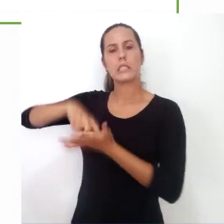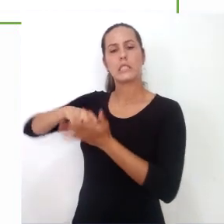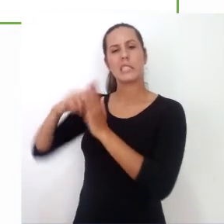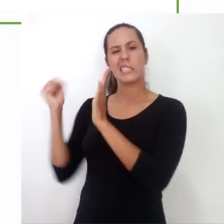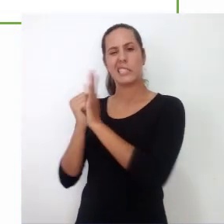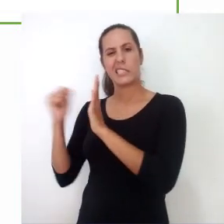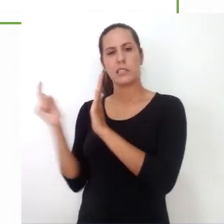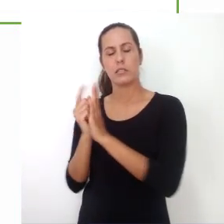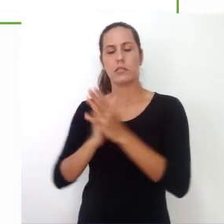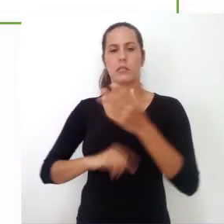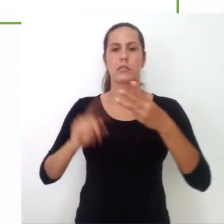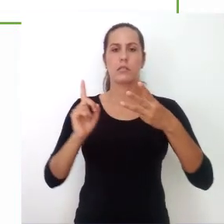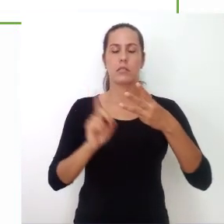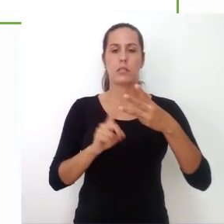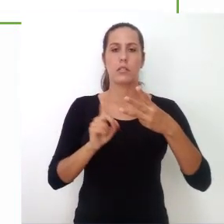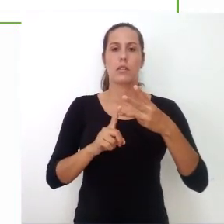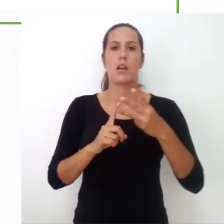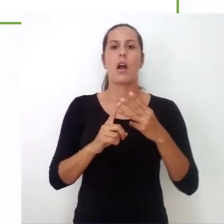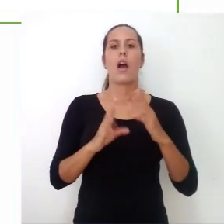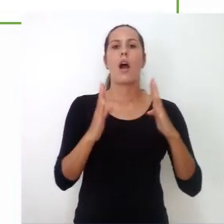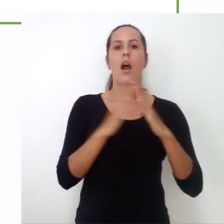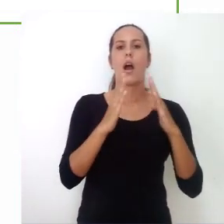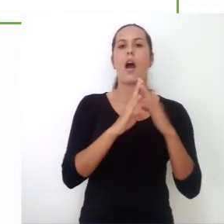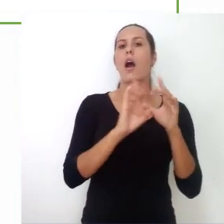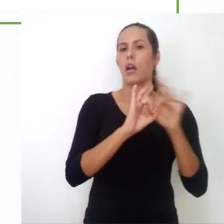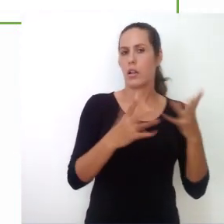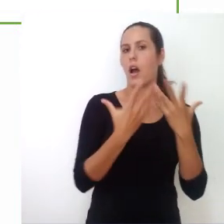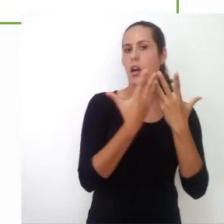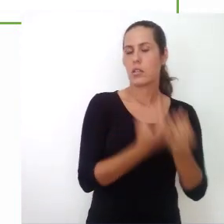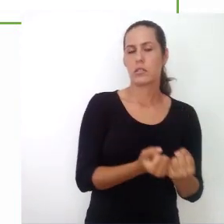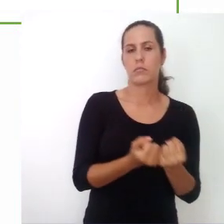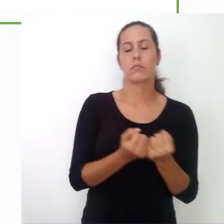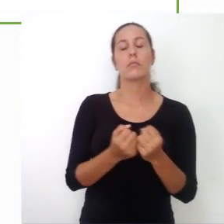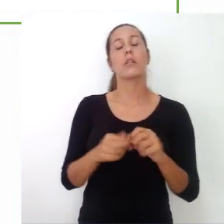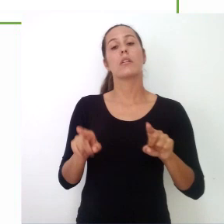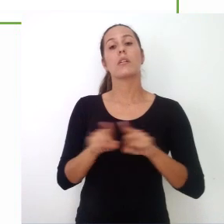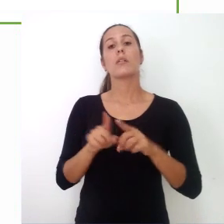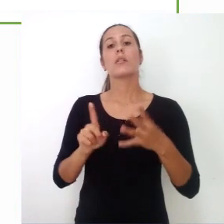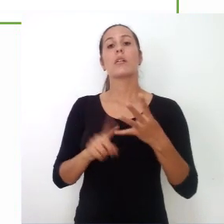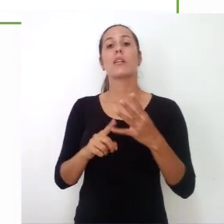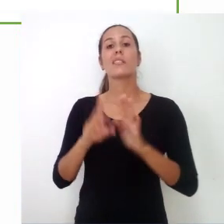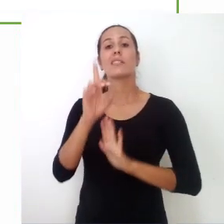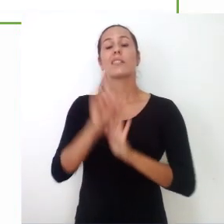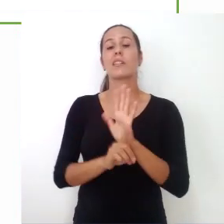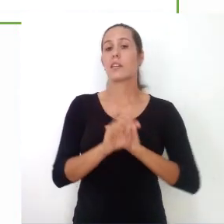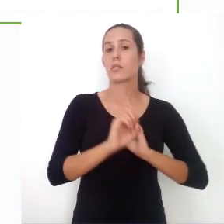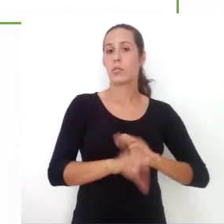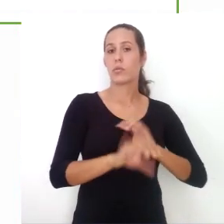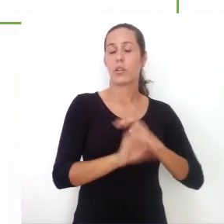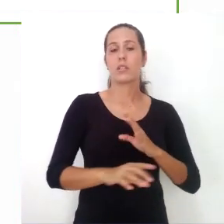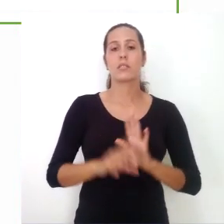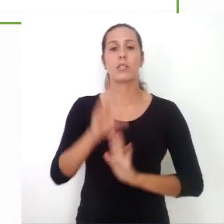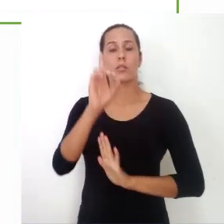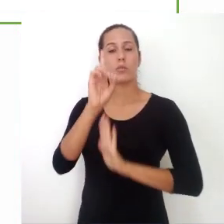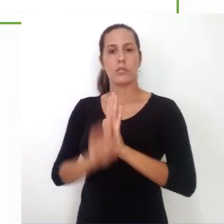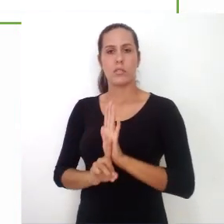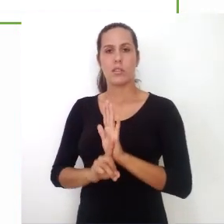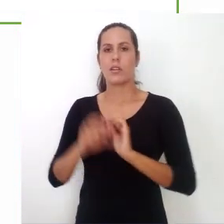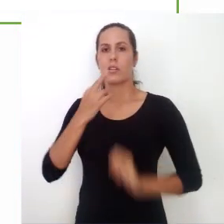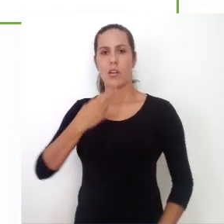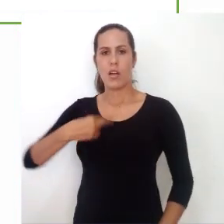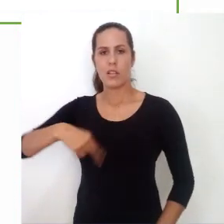pessoas perseguidas, o direito à educação gratuita, a liberdade de reunir, a liberdade religiosa,